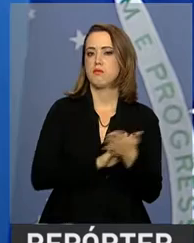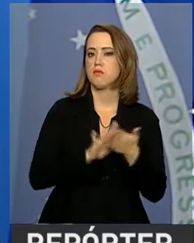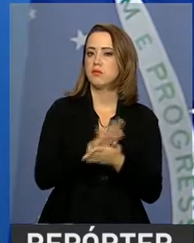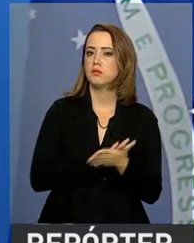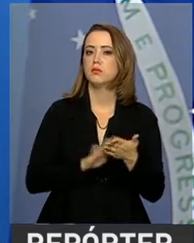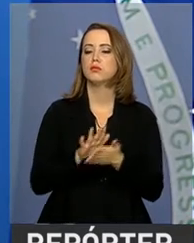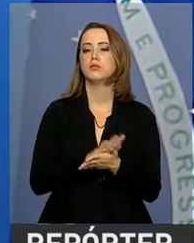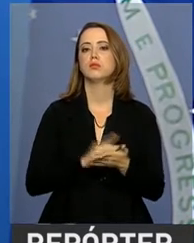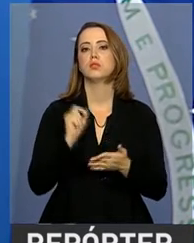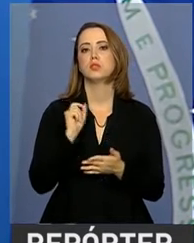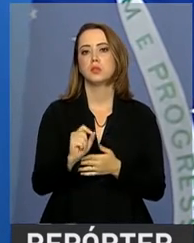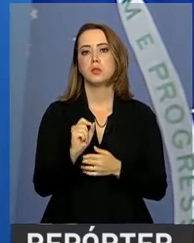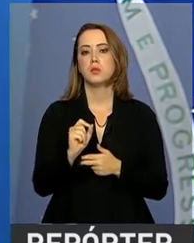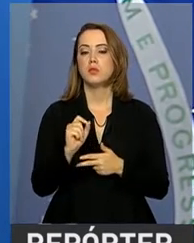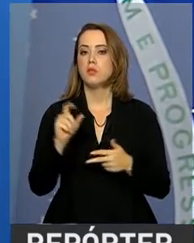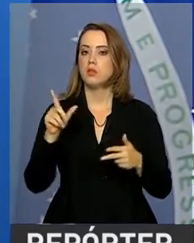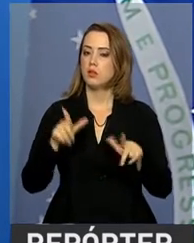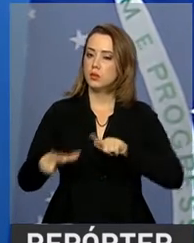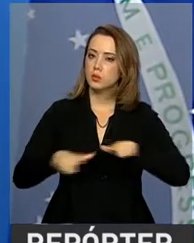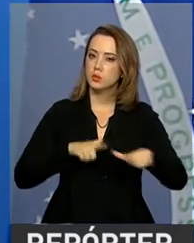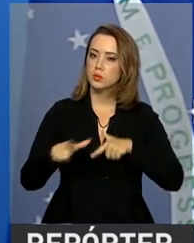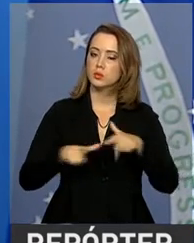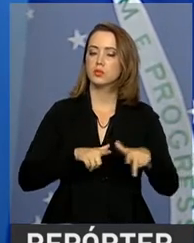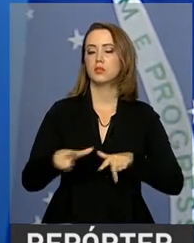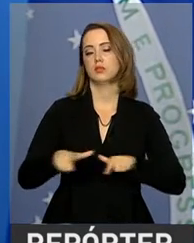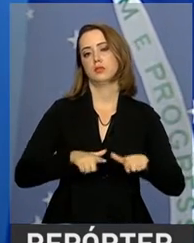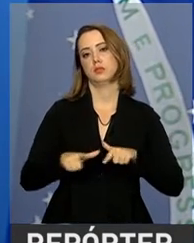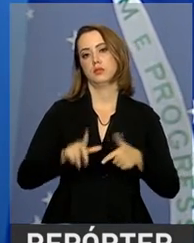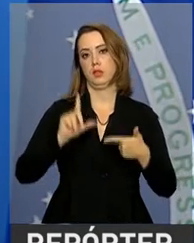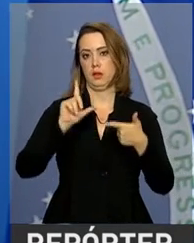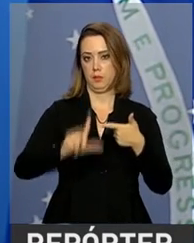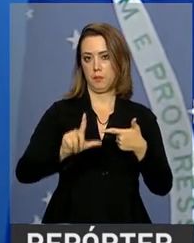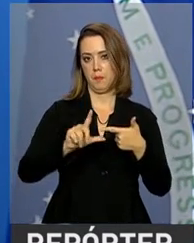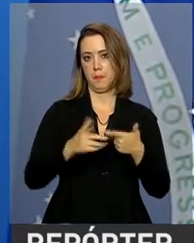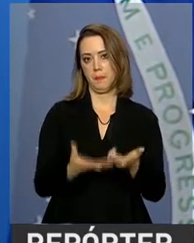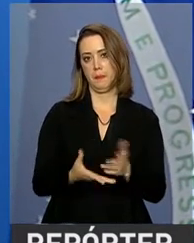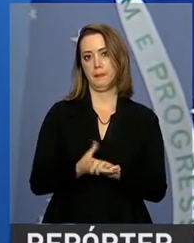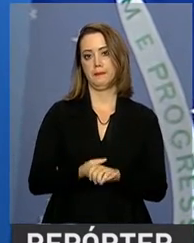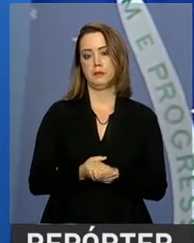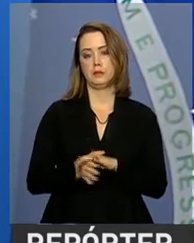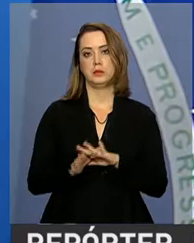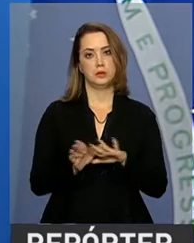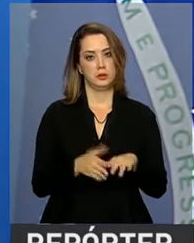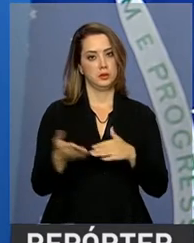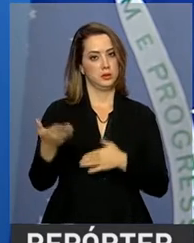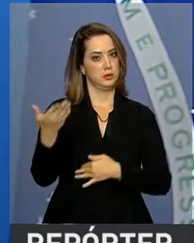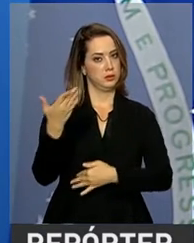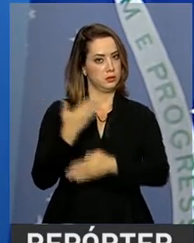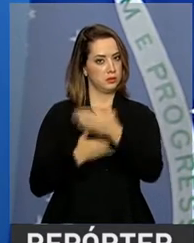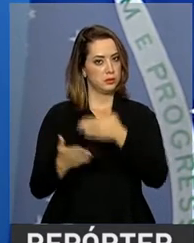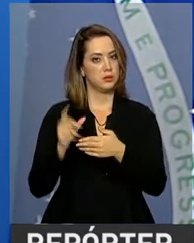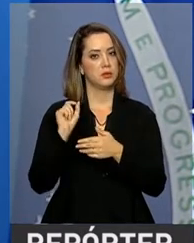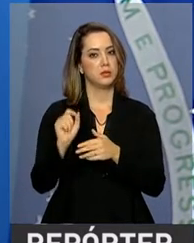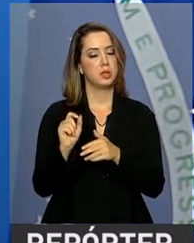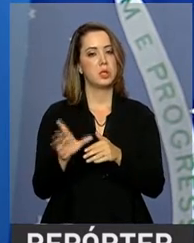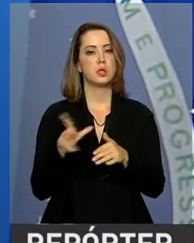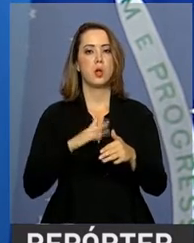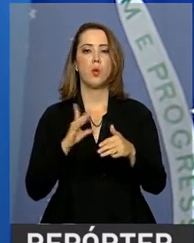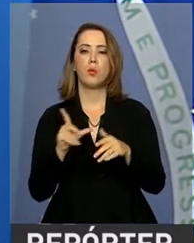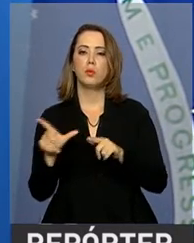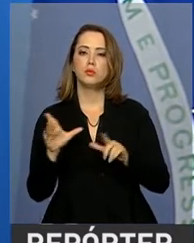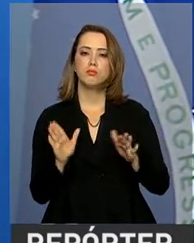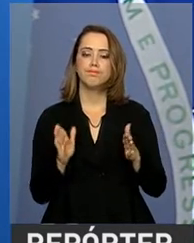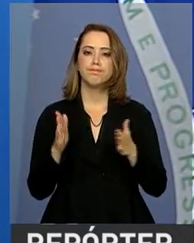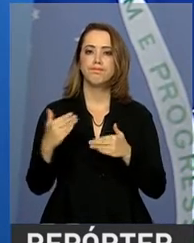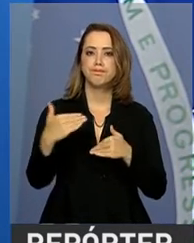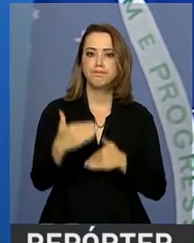alguma a funcionalidade da atuação legislativa. Traçar os adequados limites a essa